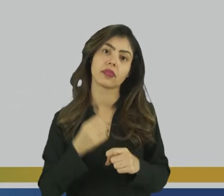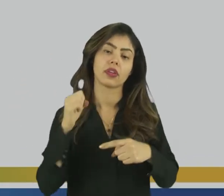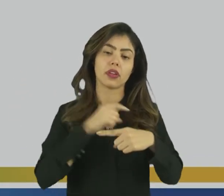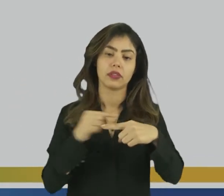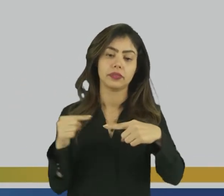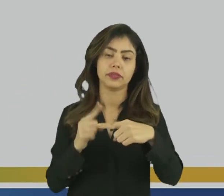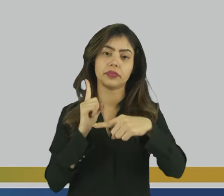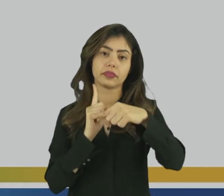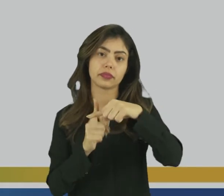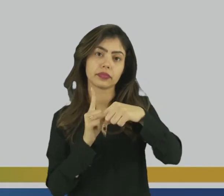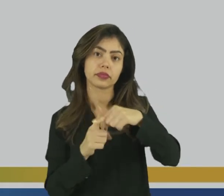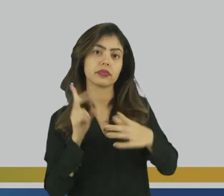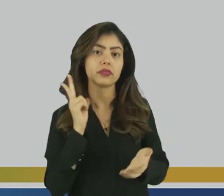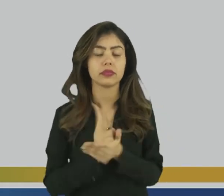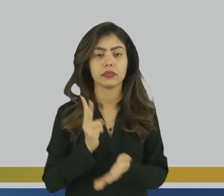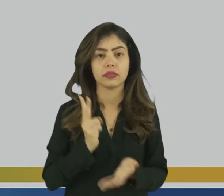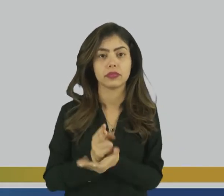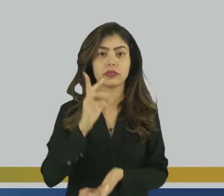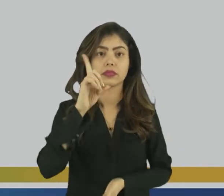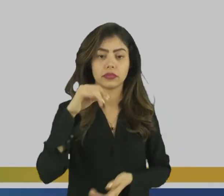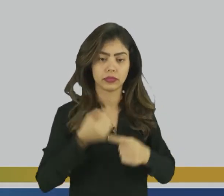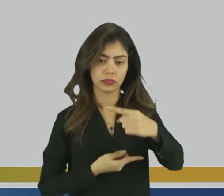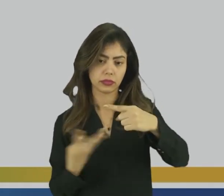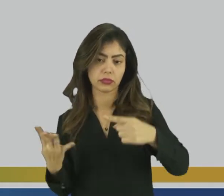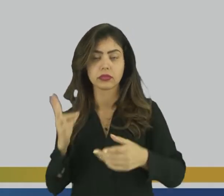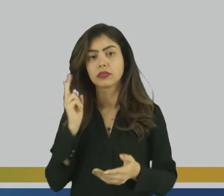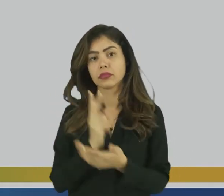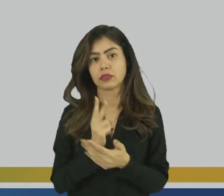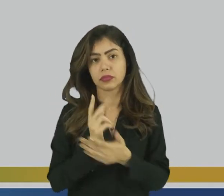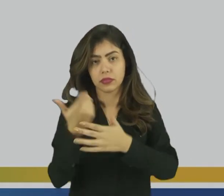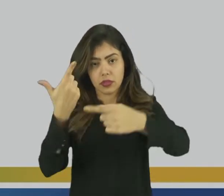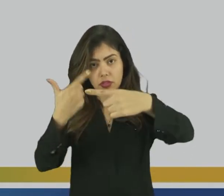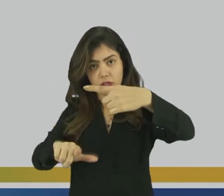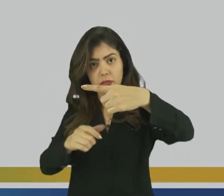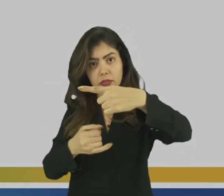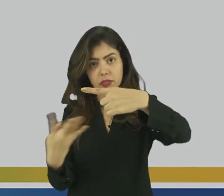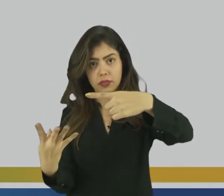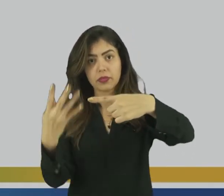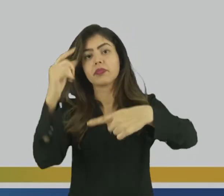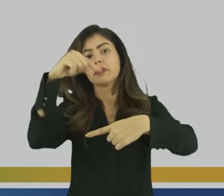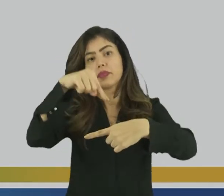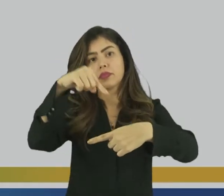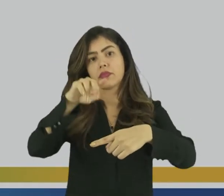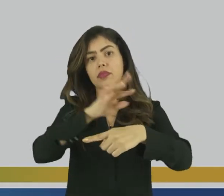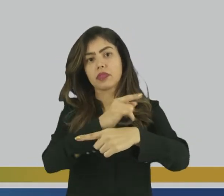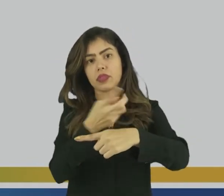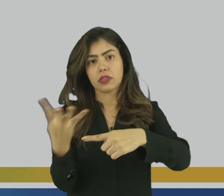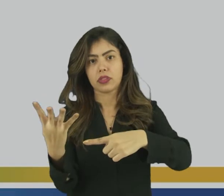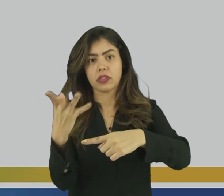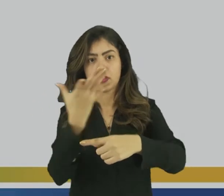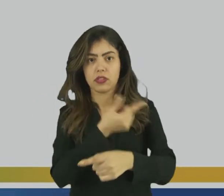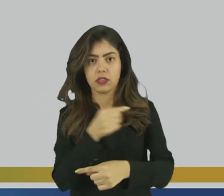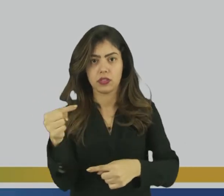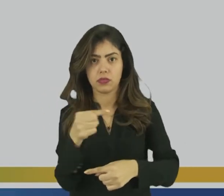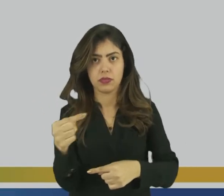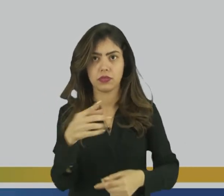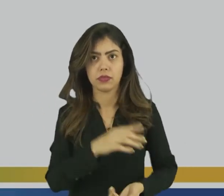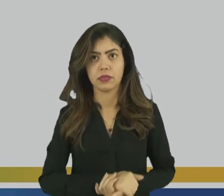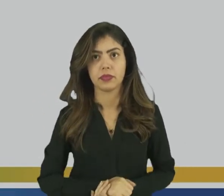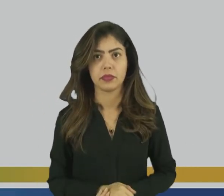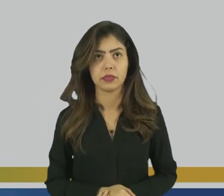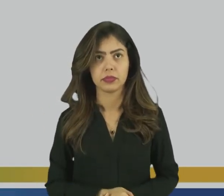subtrair frações com o mesmo denominador, soma ou subtrai os denominadores e repete o denominador, certo?